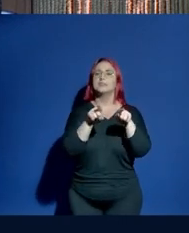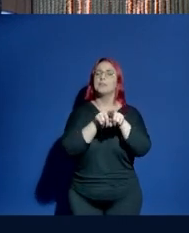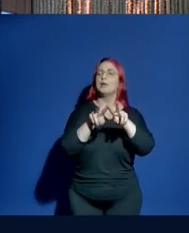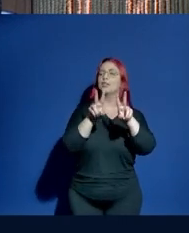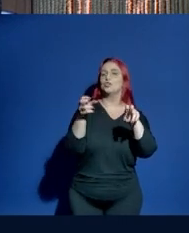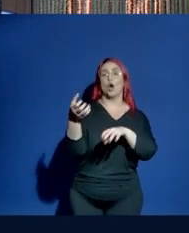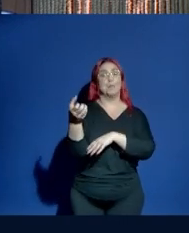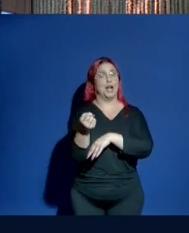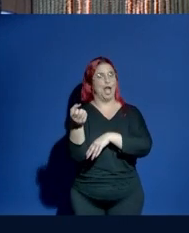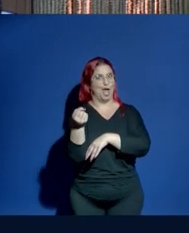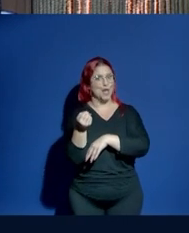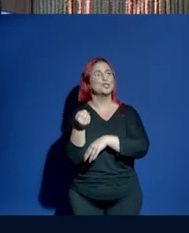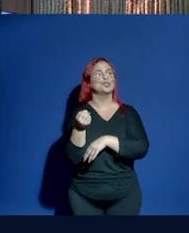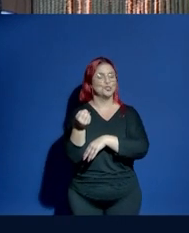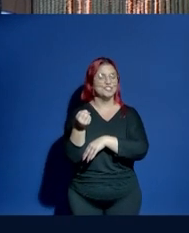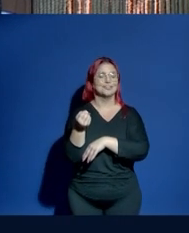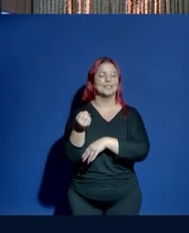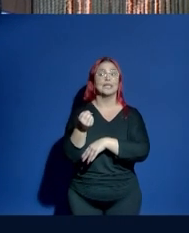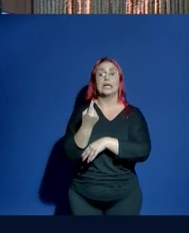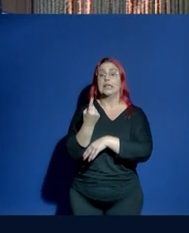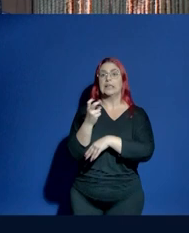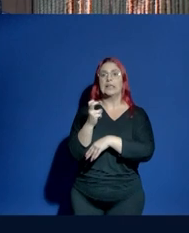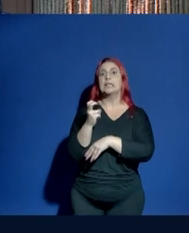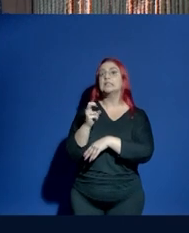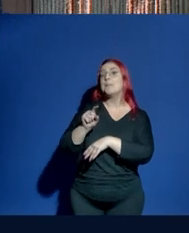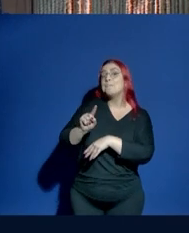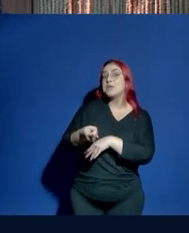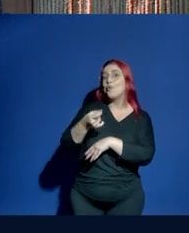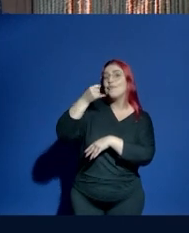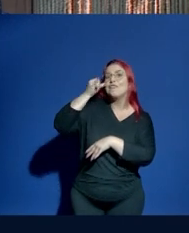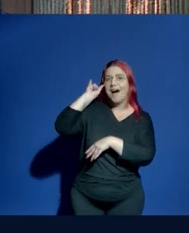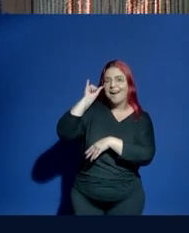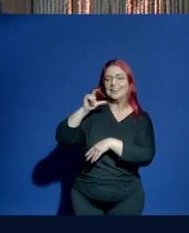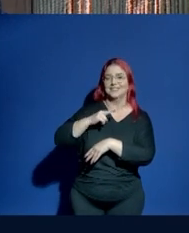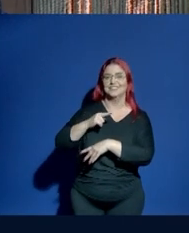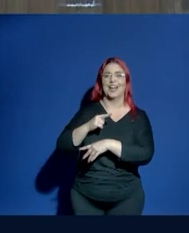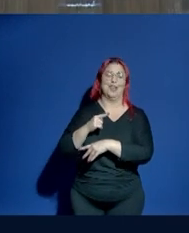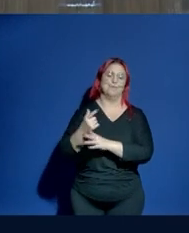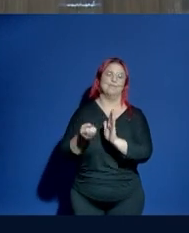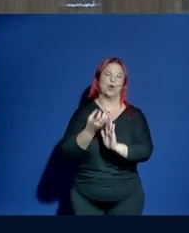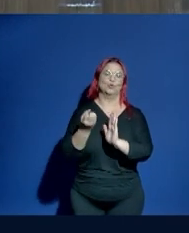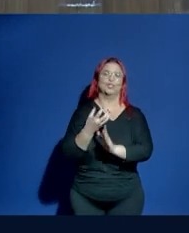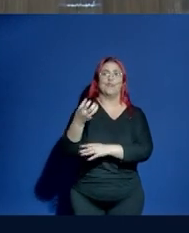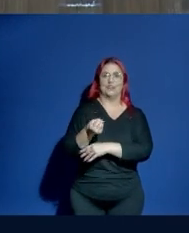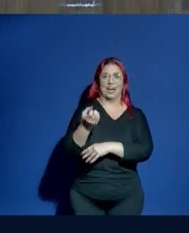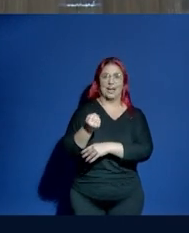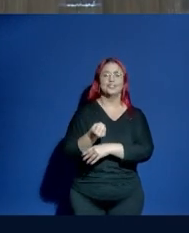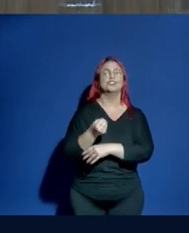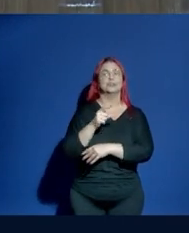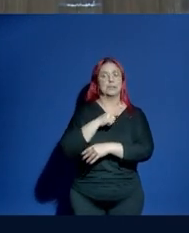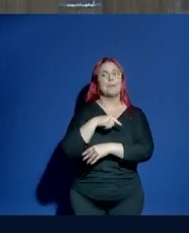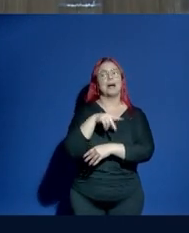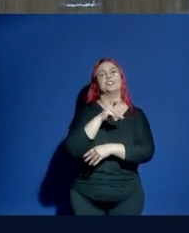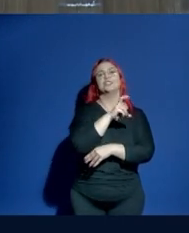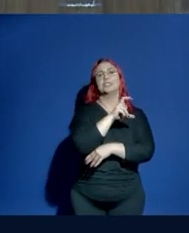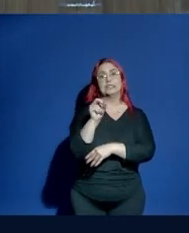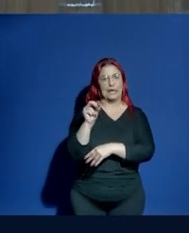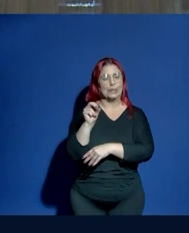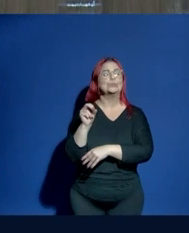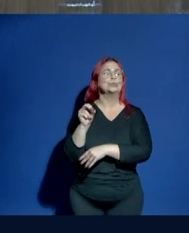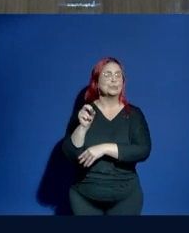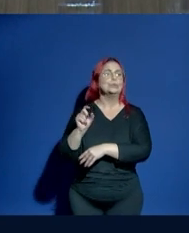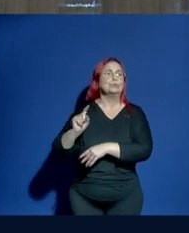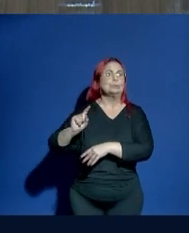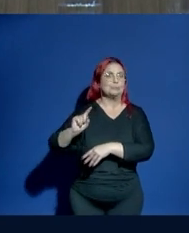né Argentina é bem grande são 15 mil vacas de leite nós produzimos lá meio milhão de litros de leite por dia